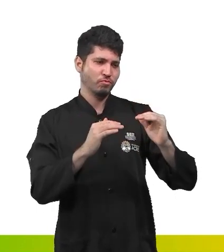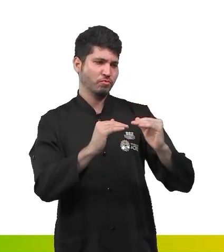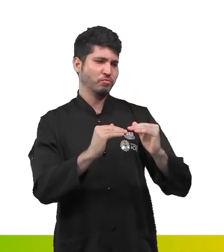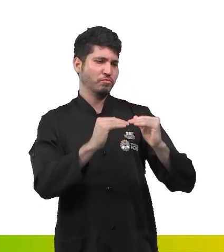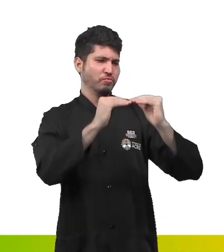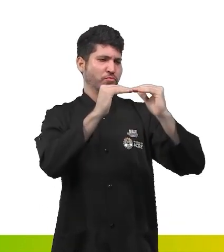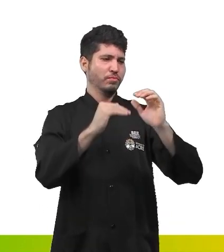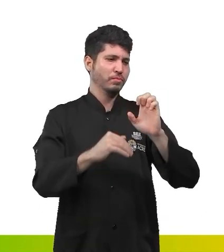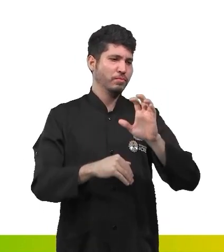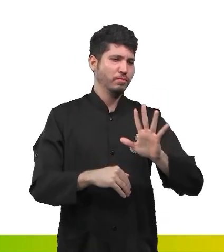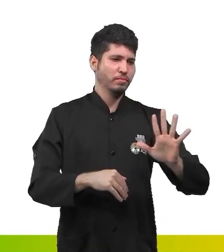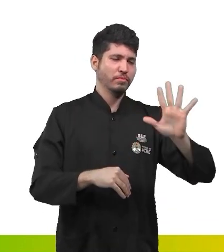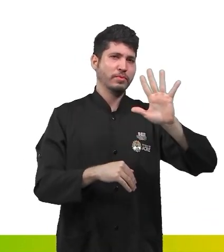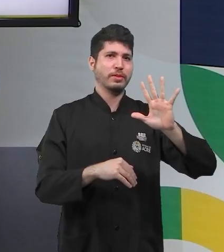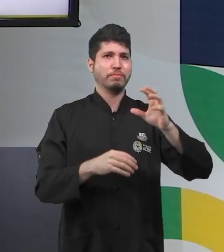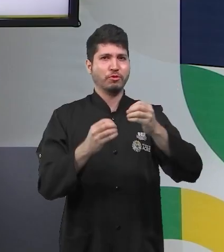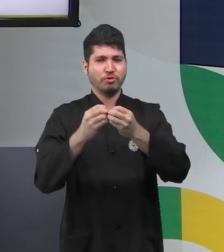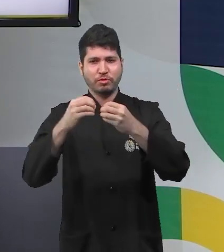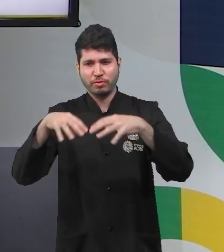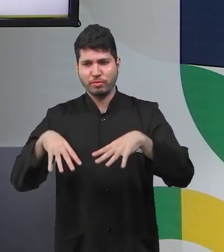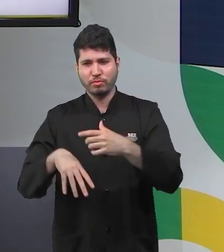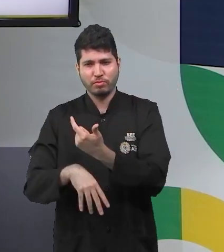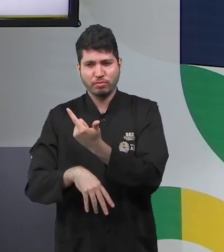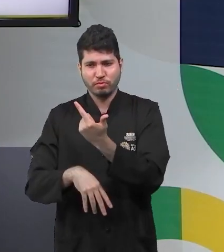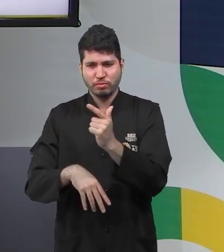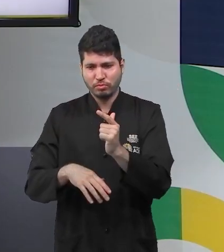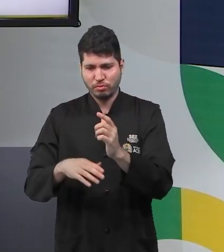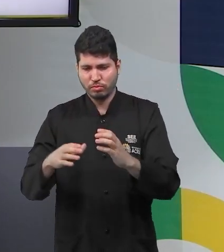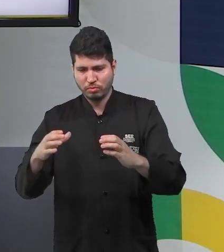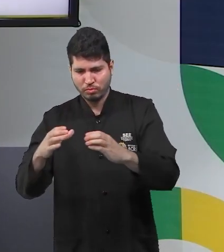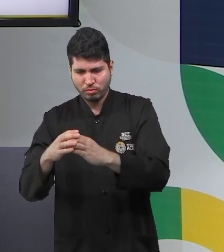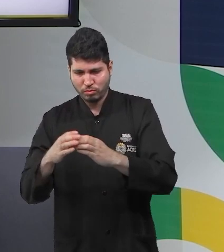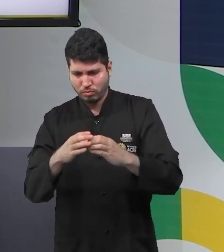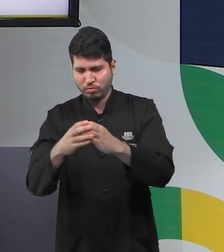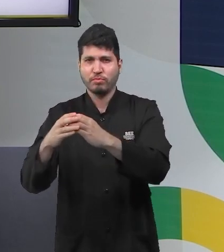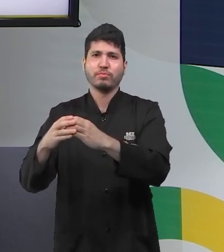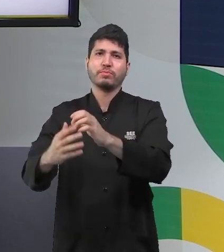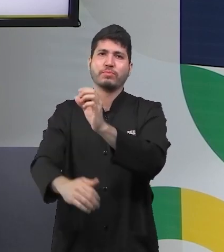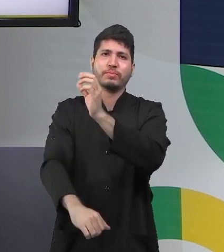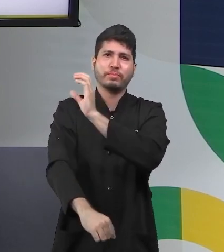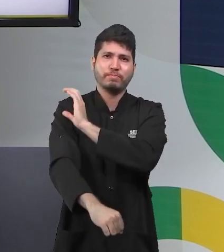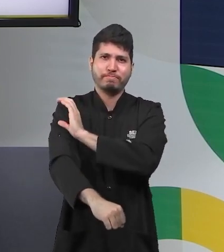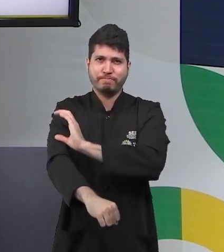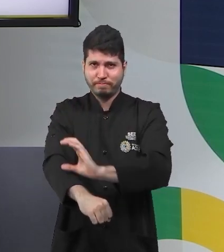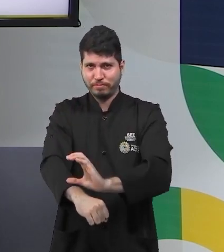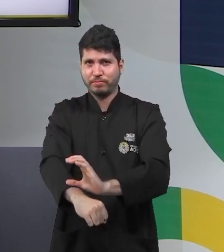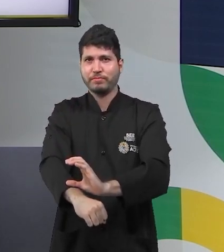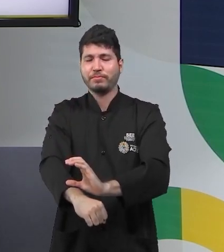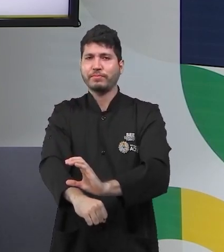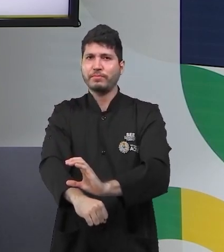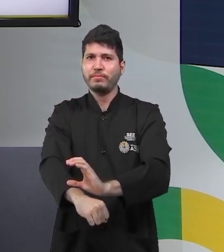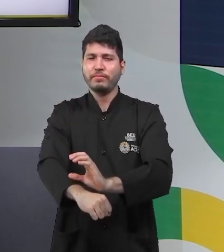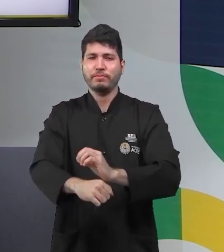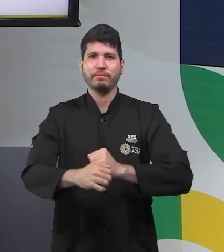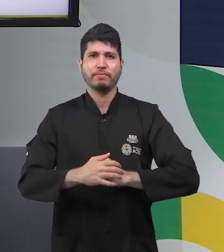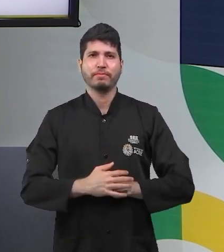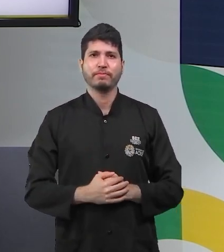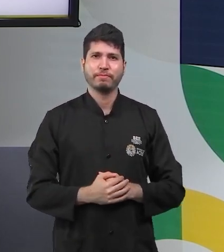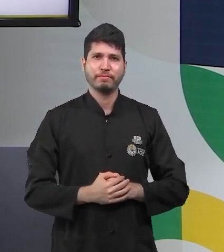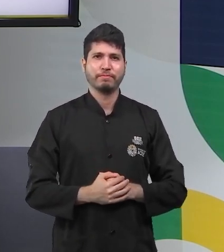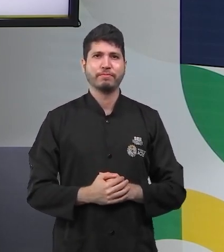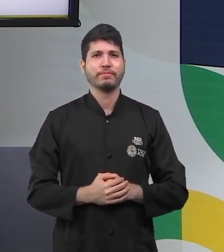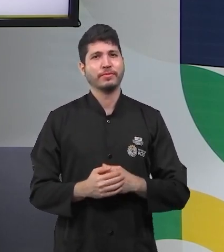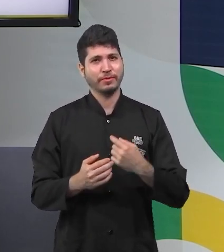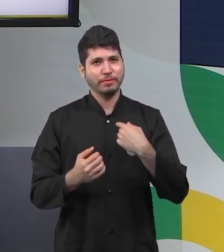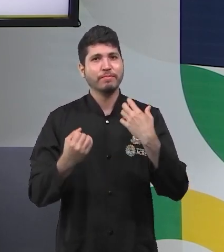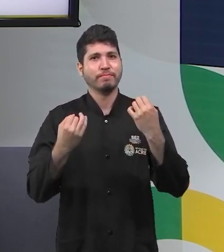outras matrizes culturais. Olha, com base naquilo que a gente entendeu da subjugação europeia em relação a outros tipos de